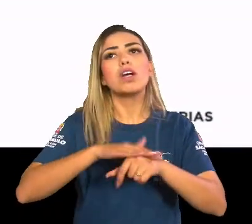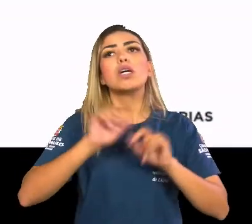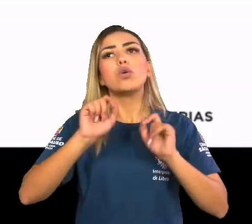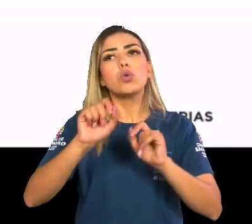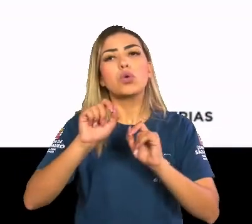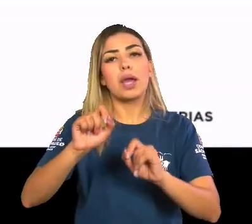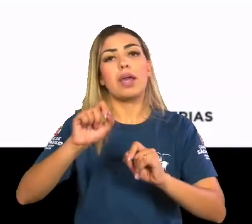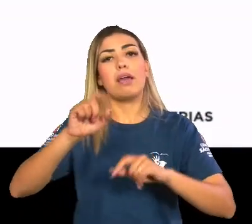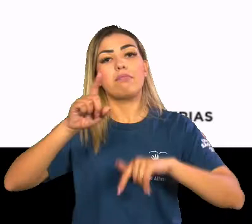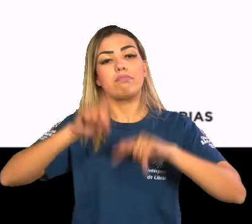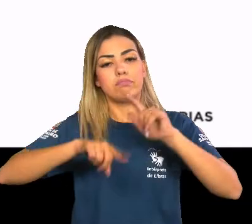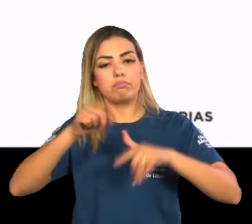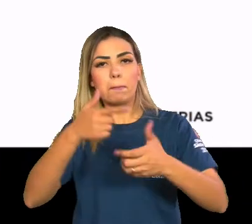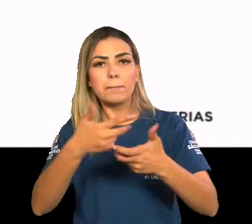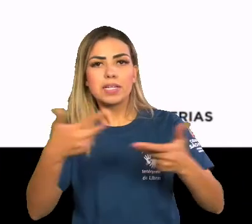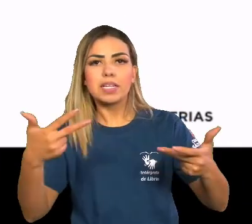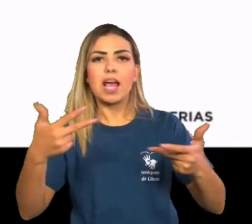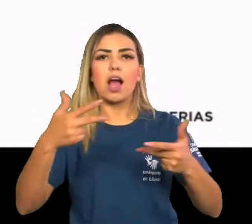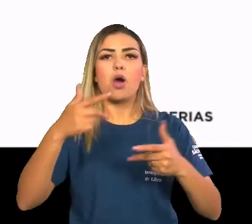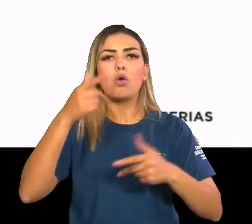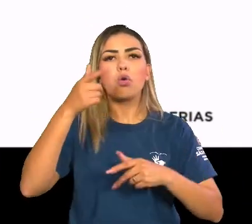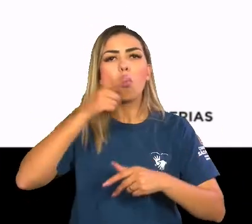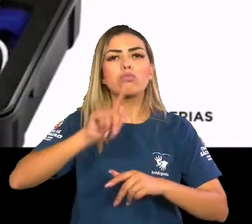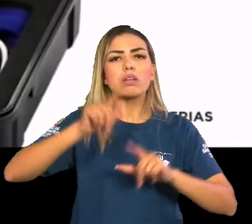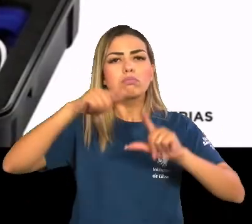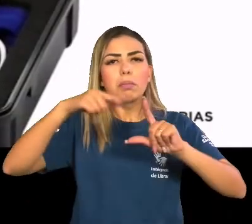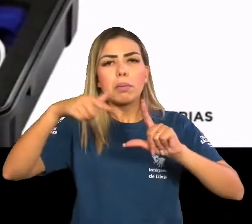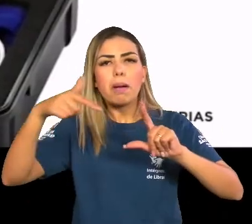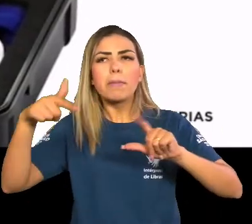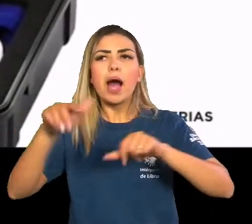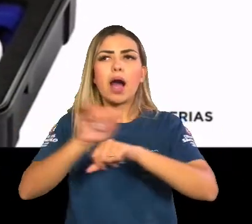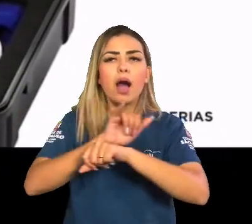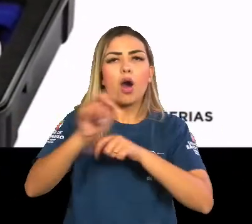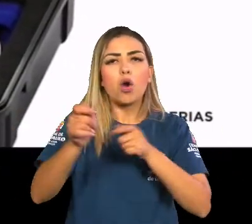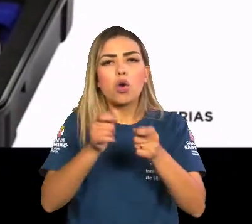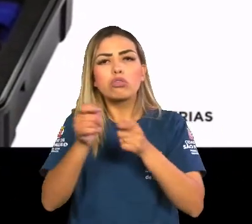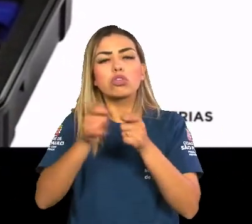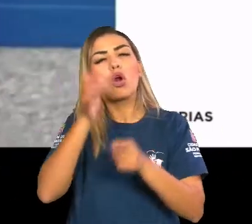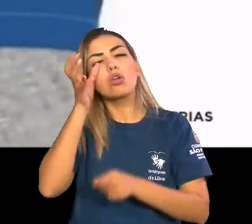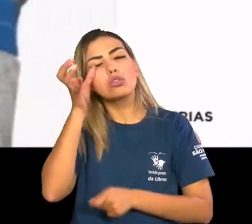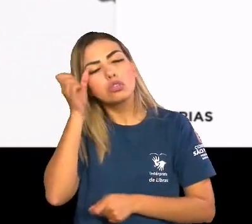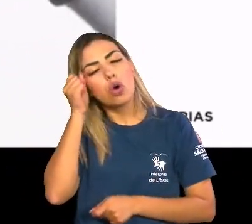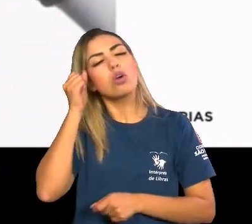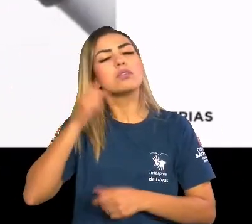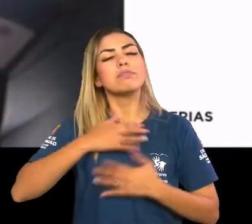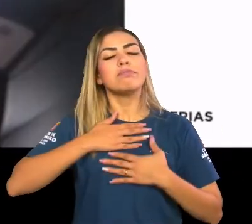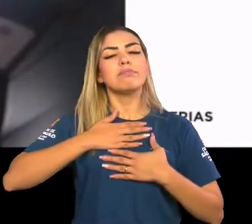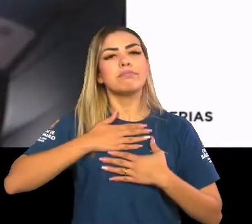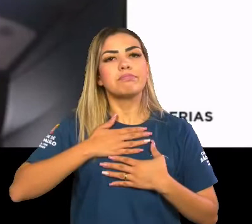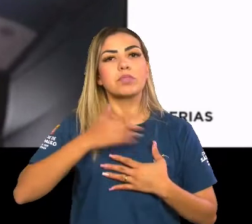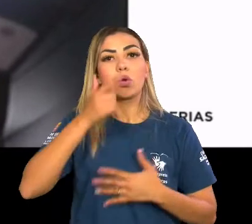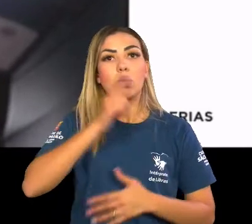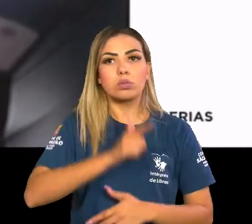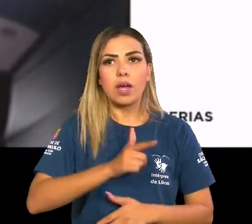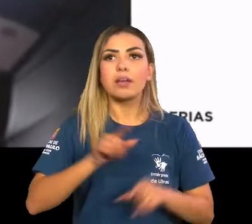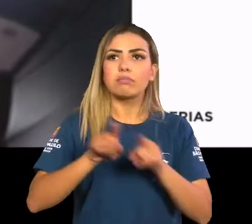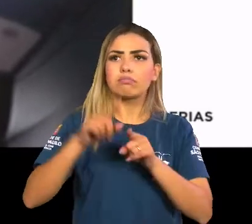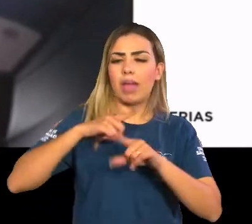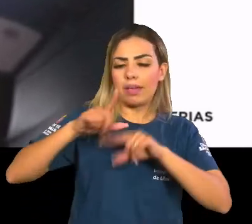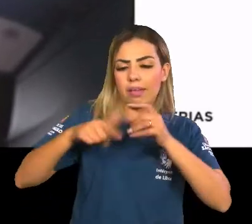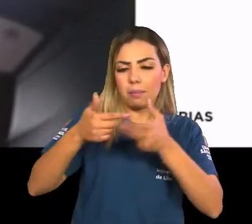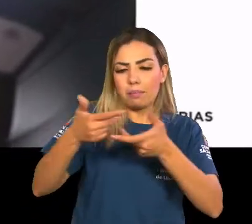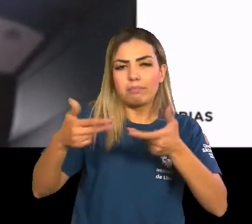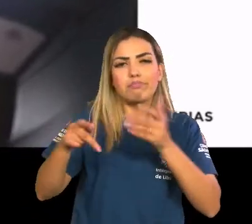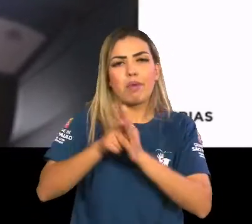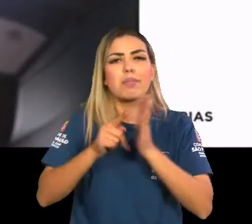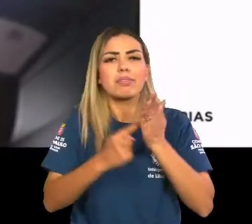ventilação para pacientes com doenças raras, além da seção de equipamentos respiratórios, habilitando um centro de análise,